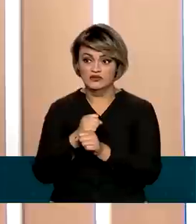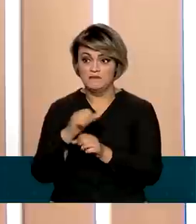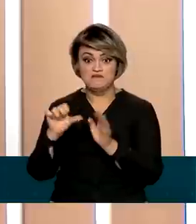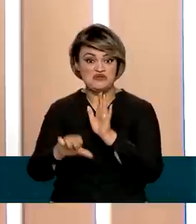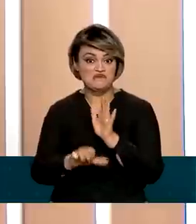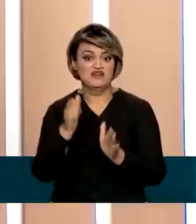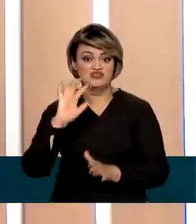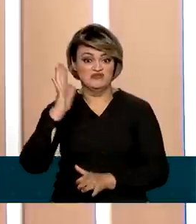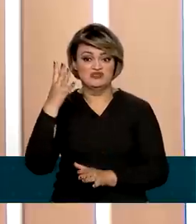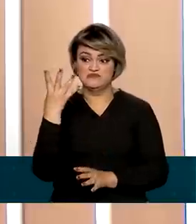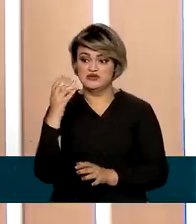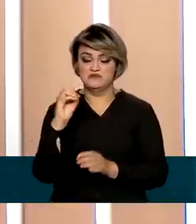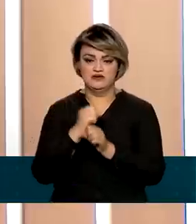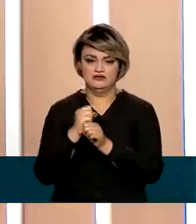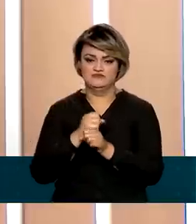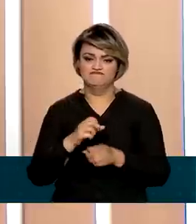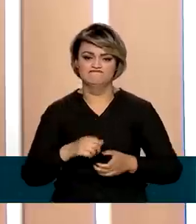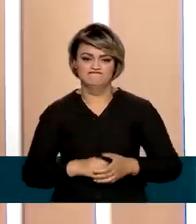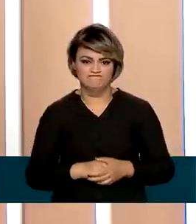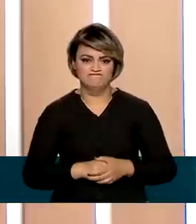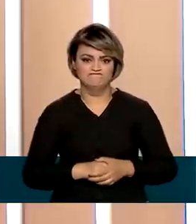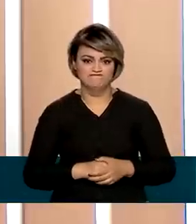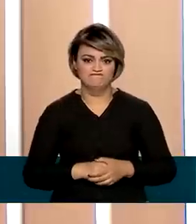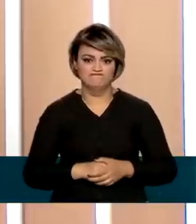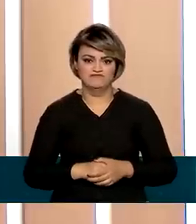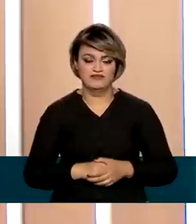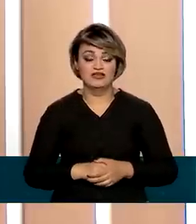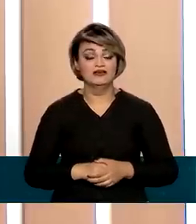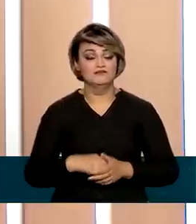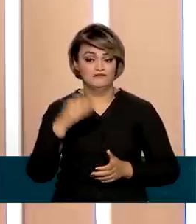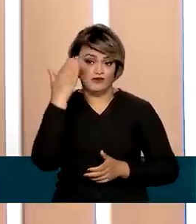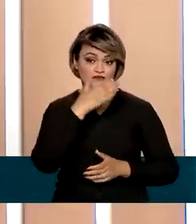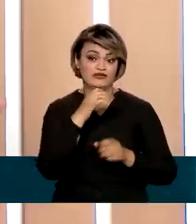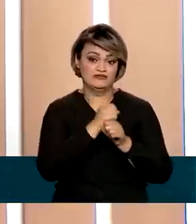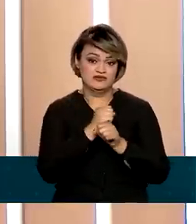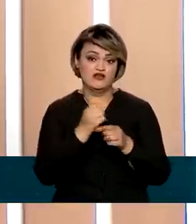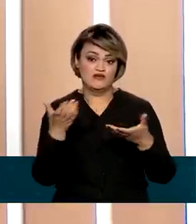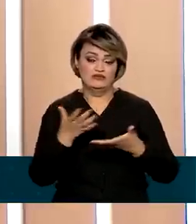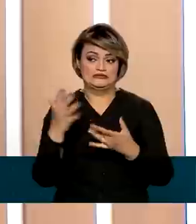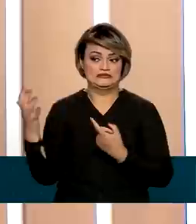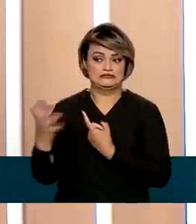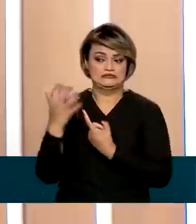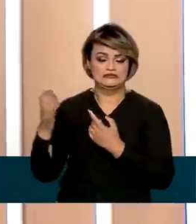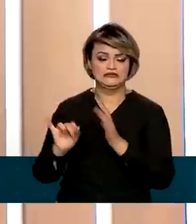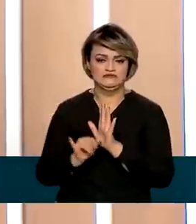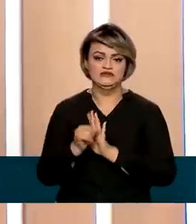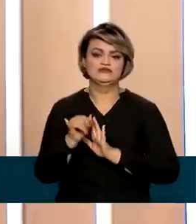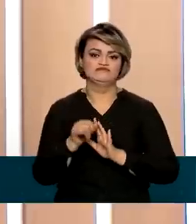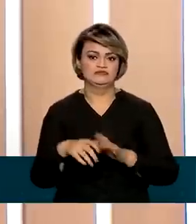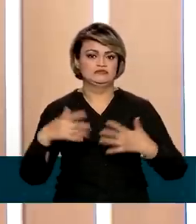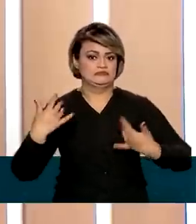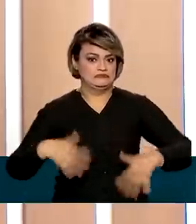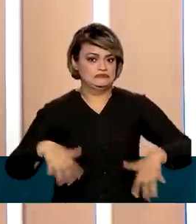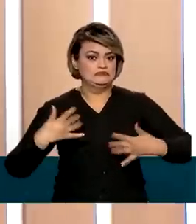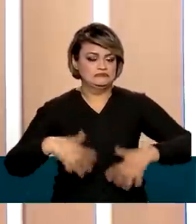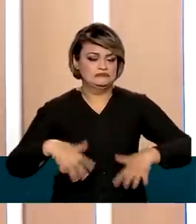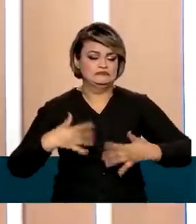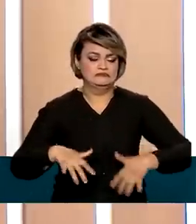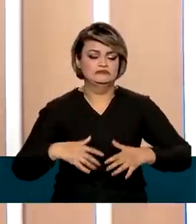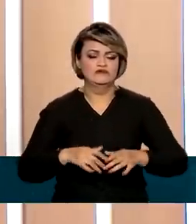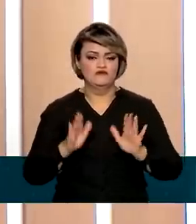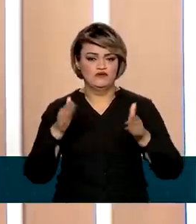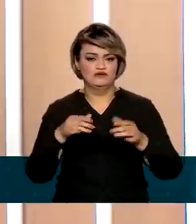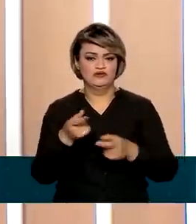é inédita em 40 anos então isso mostra que esse ano a pressão inflacionária e vai estar muito forte